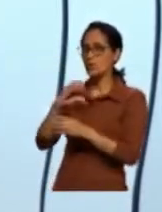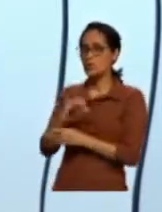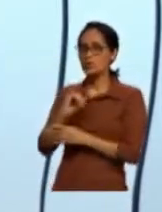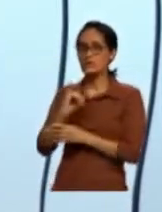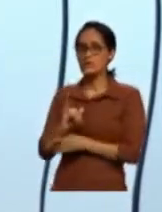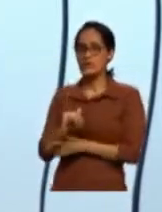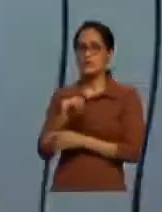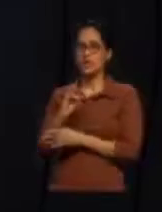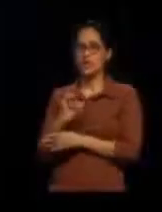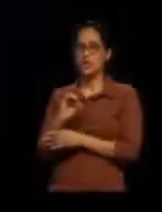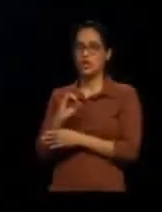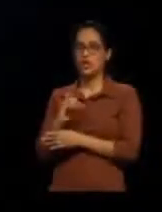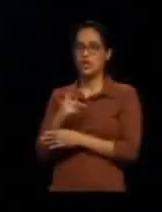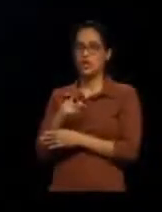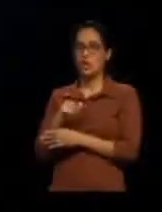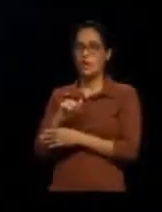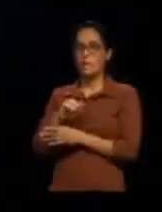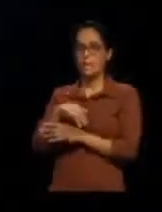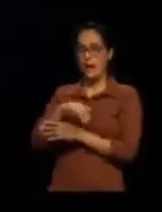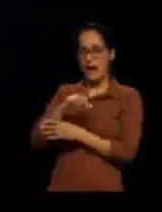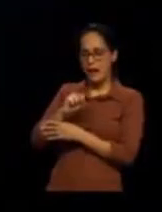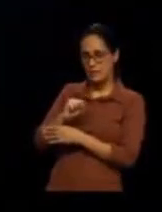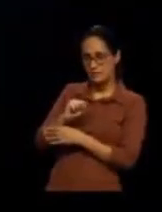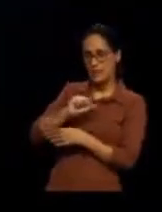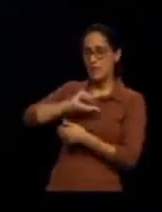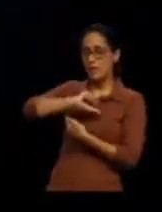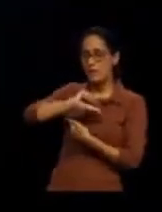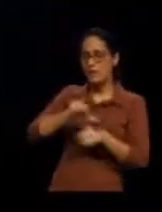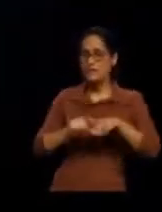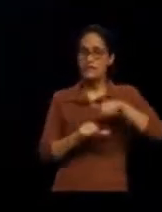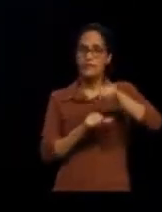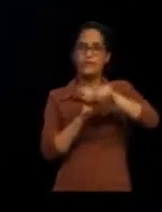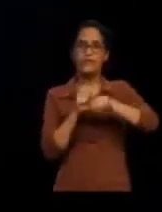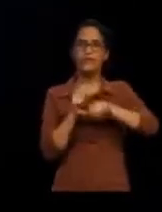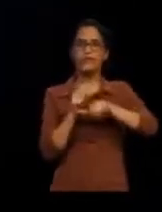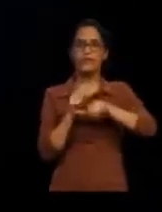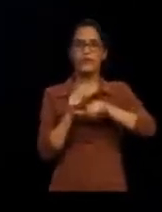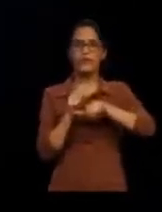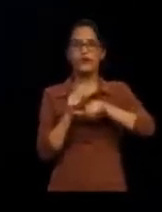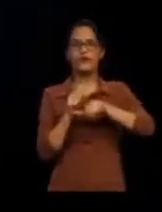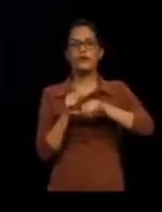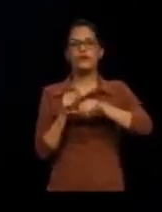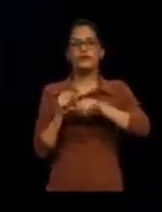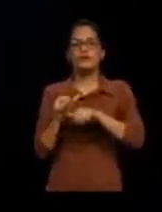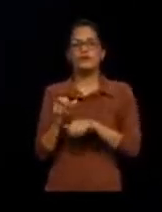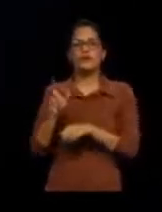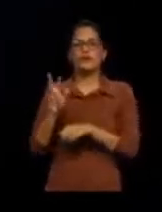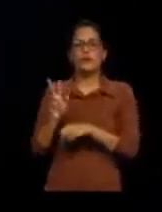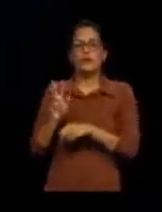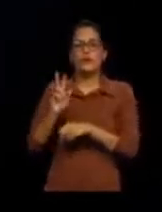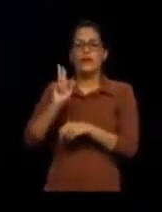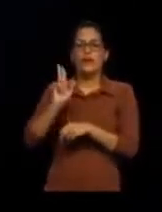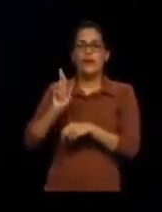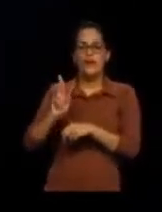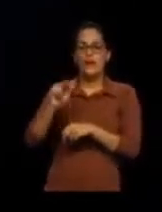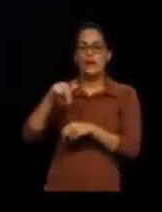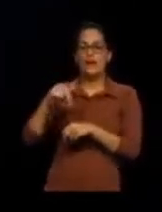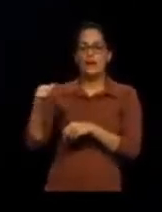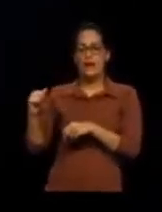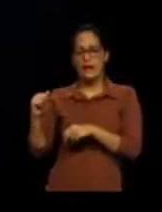vírus e as outras vão virar RNA ribossômicos para sintetizar proteínas, que vão